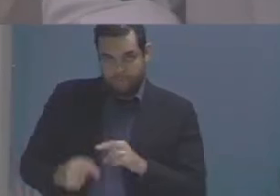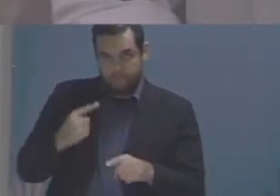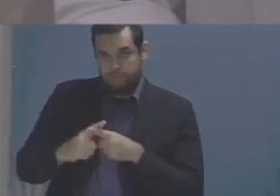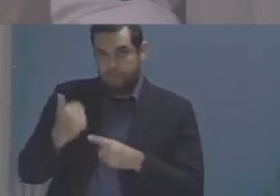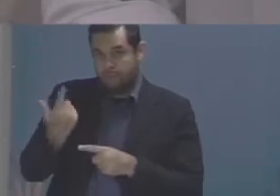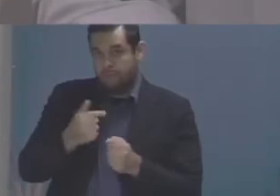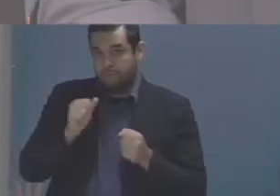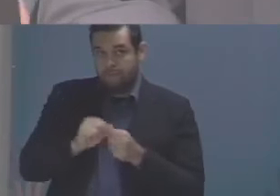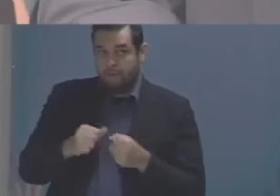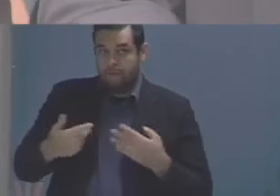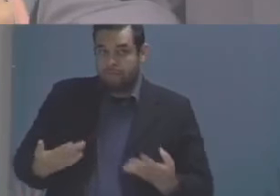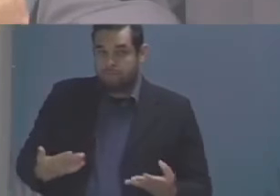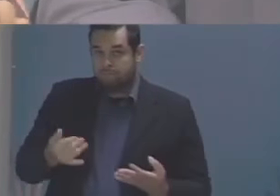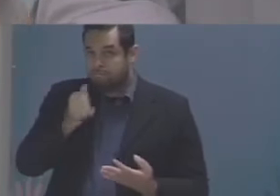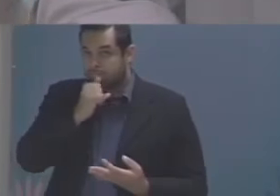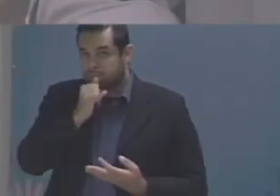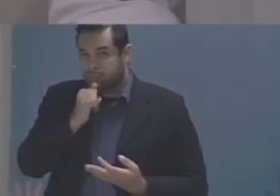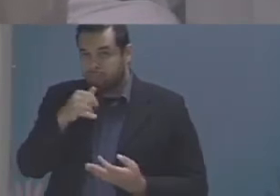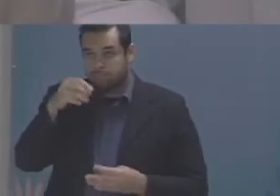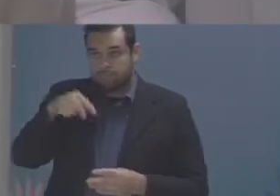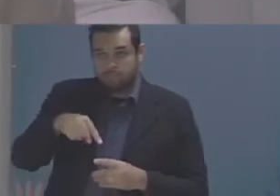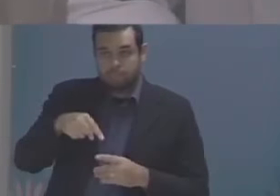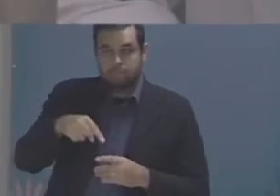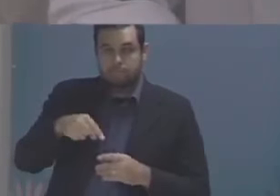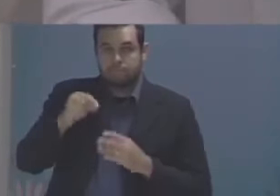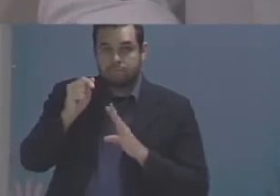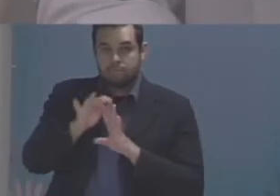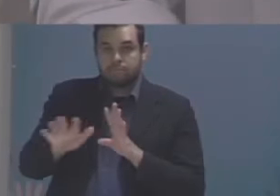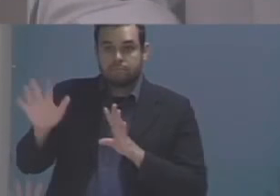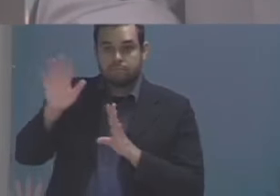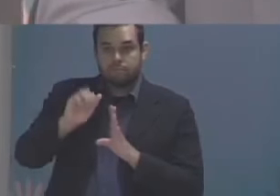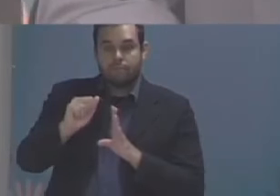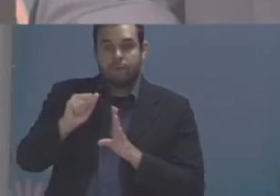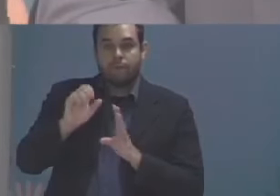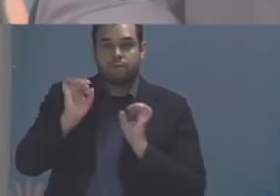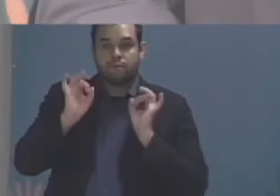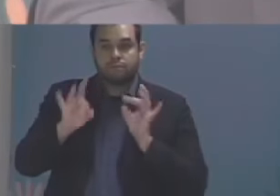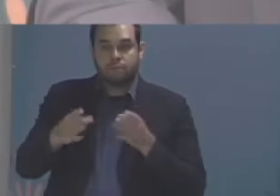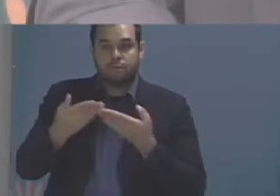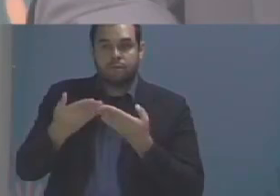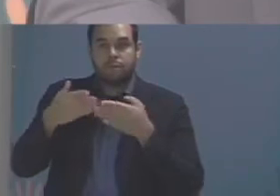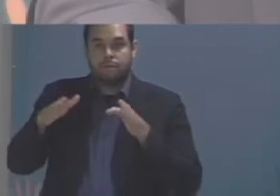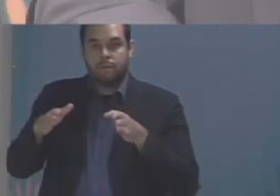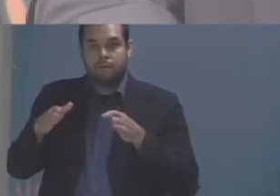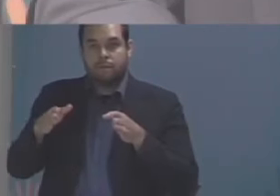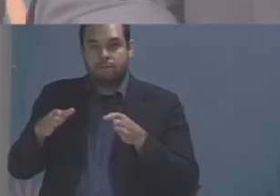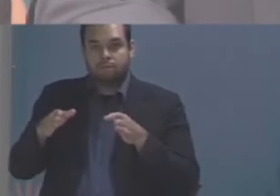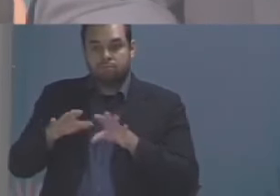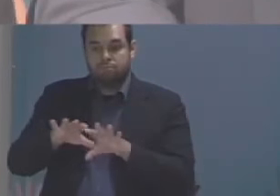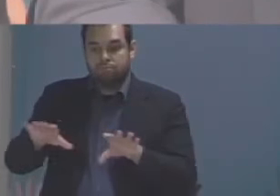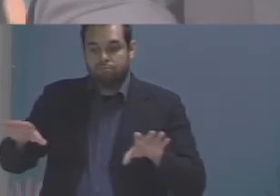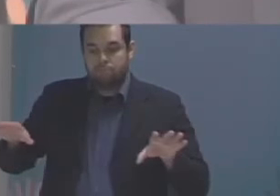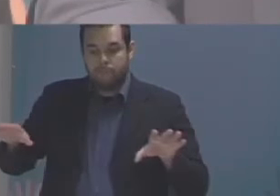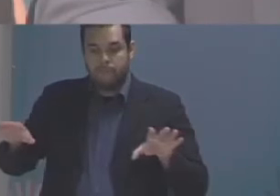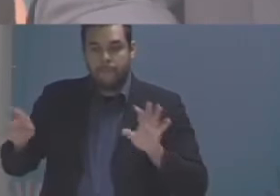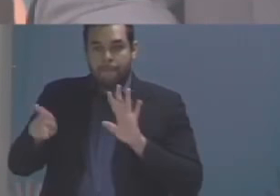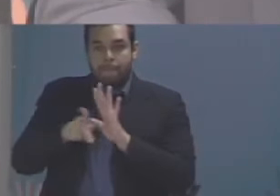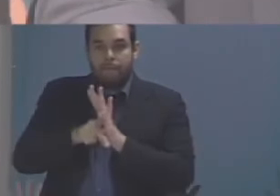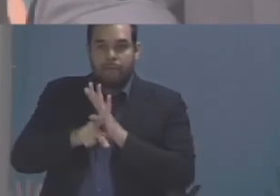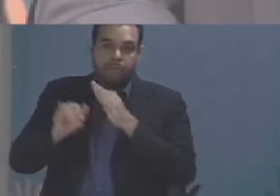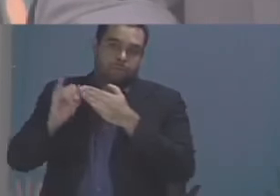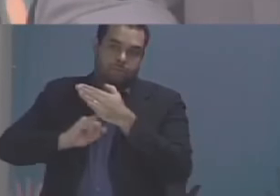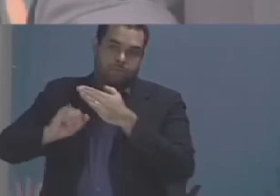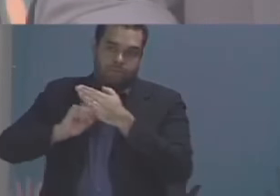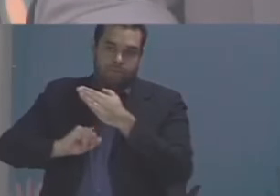temos feito isso? Nós criamos, por exemplo, aqui em cima, um espaço onde tínhamos somente a ABEP ocupando, é o espaço das entidades, e